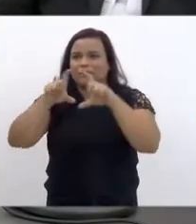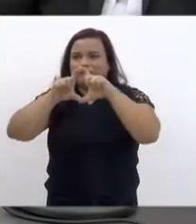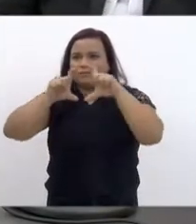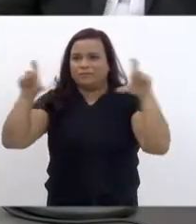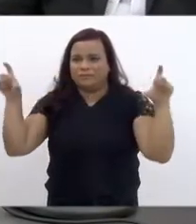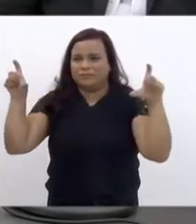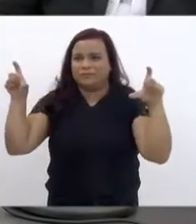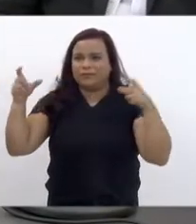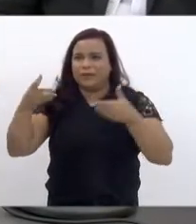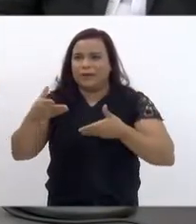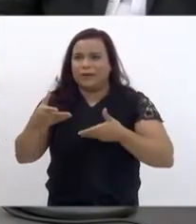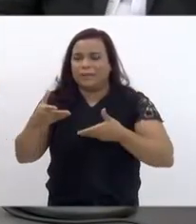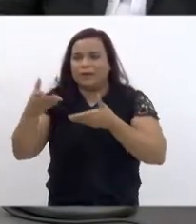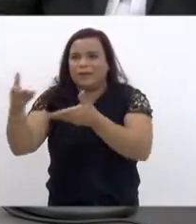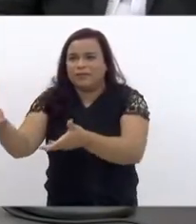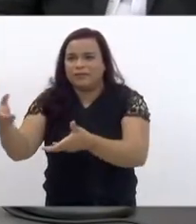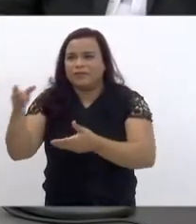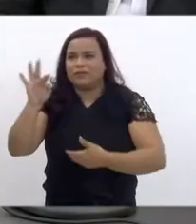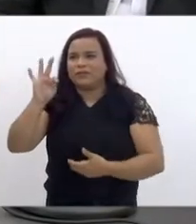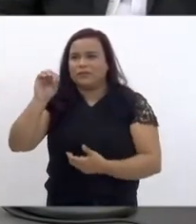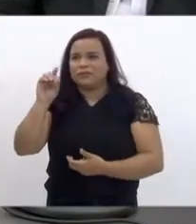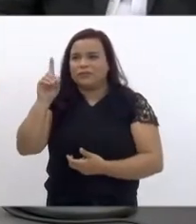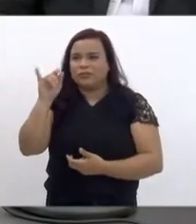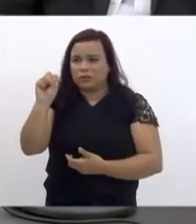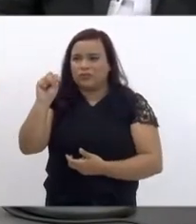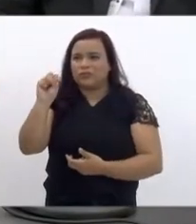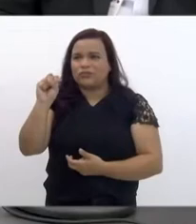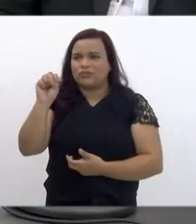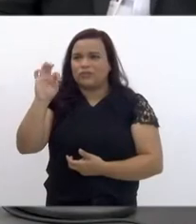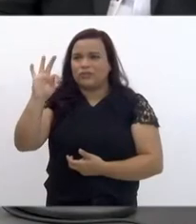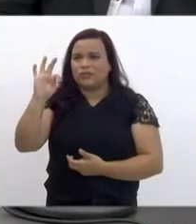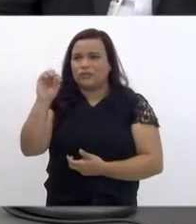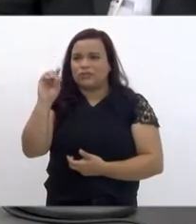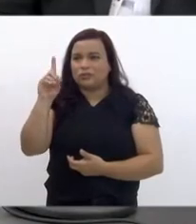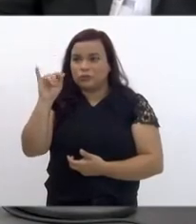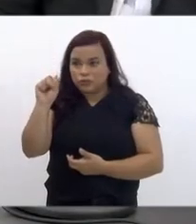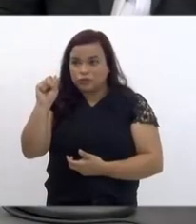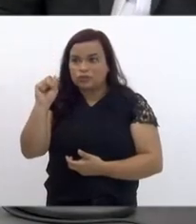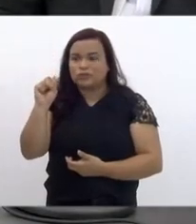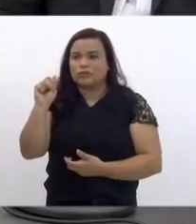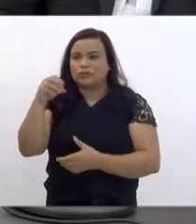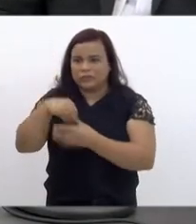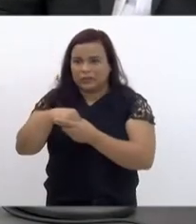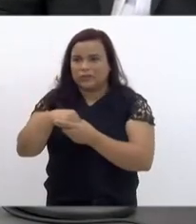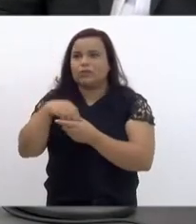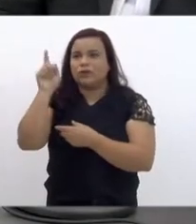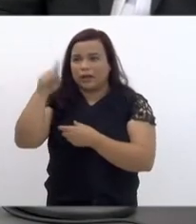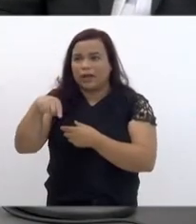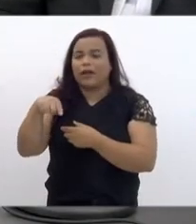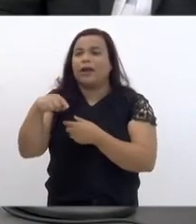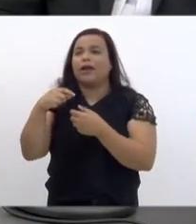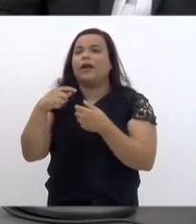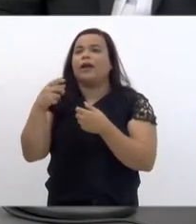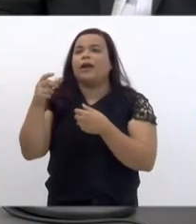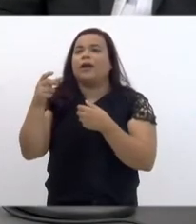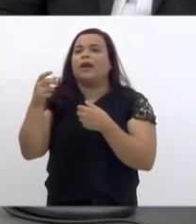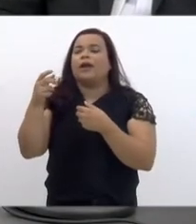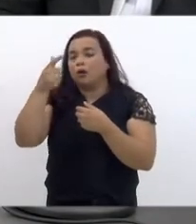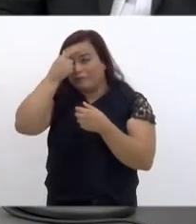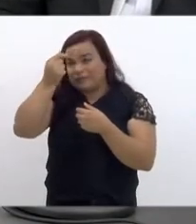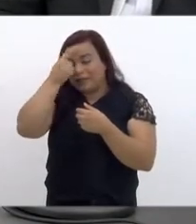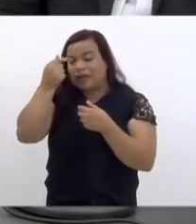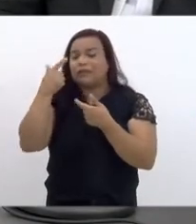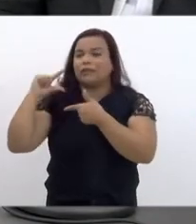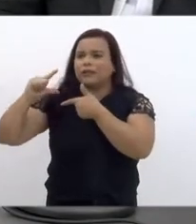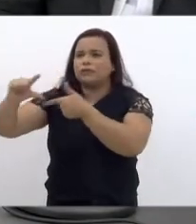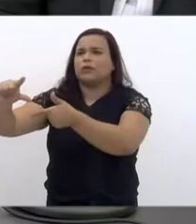todos. Está escrito isso dentro da universidade na PUC, tradicional, universidade católica. Escrito isso lá? Escrito isso lá,